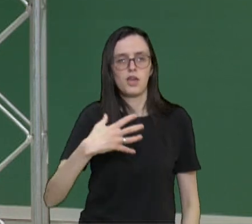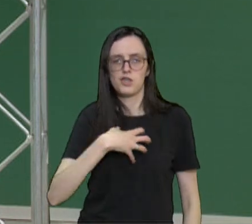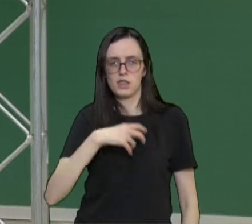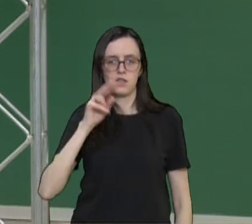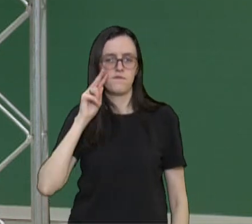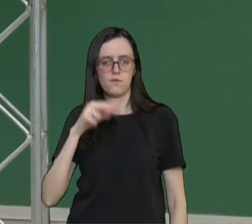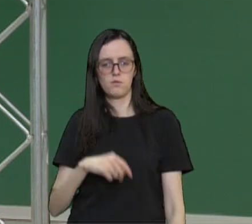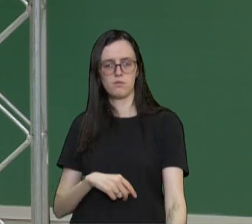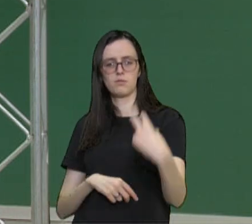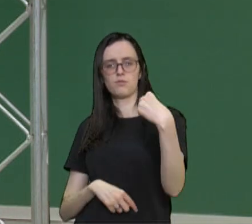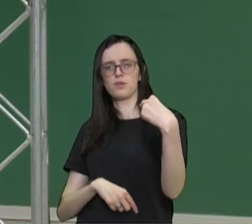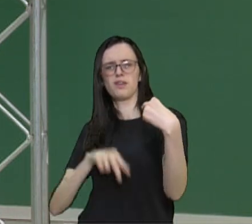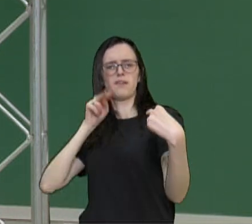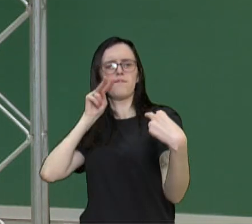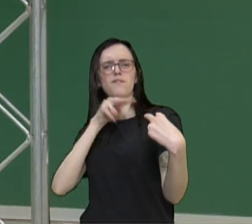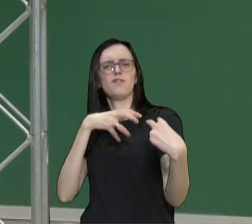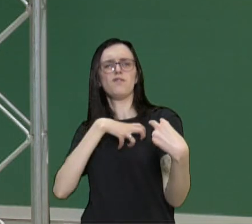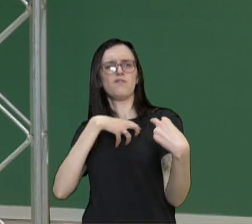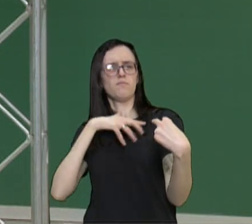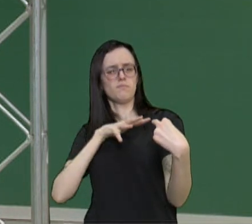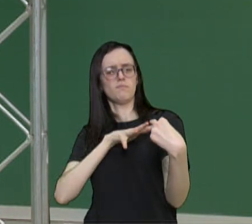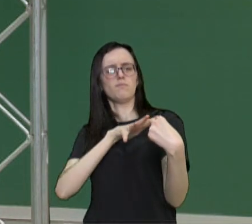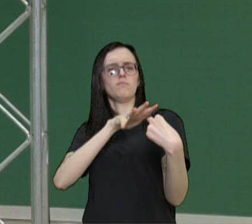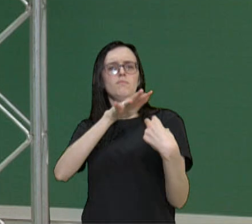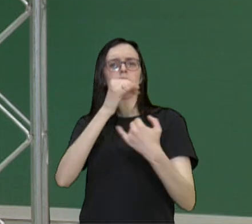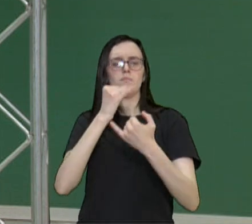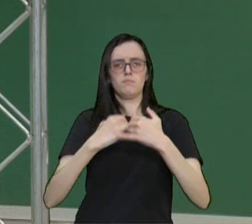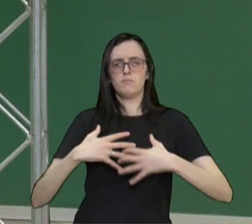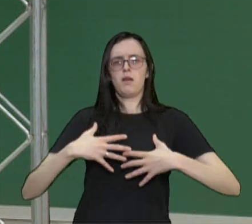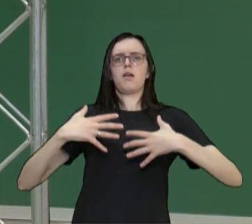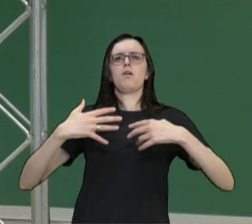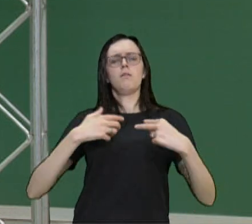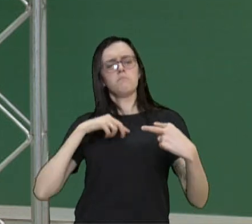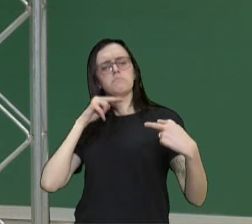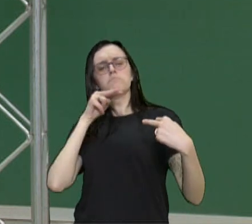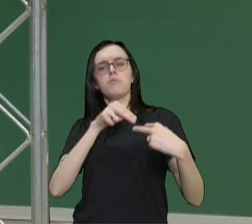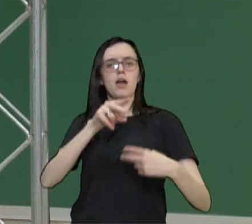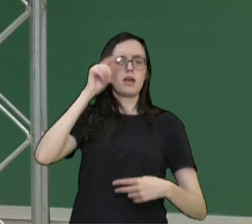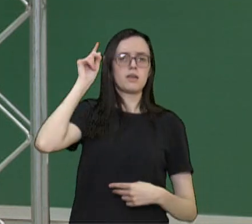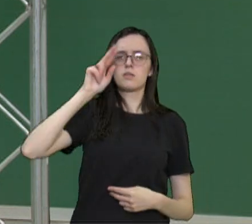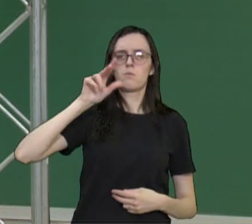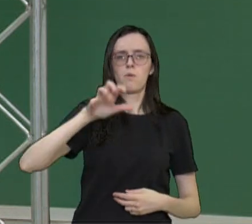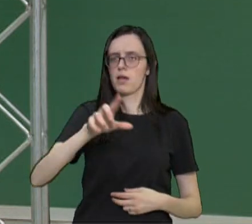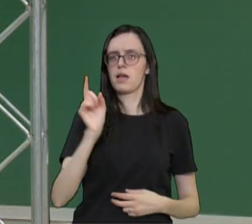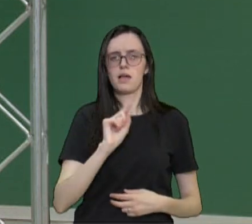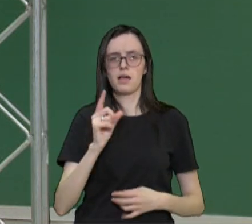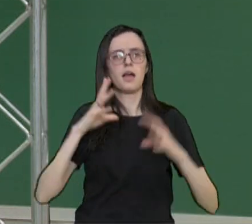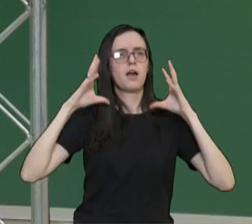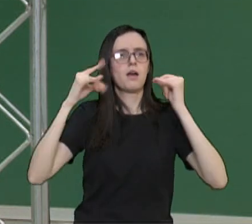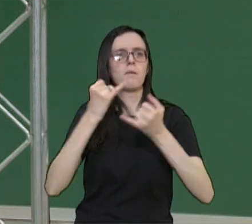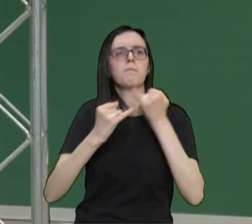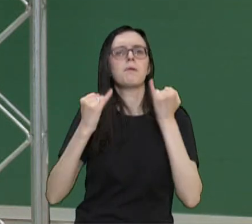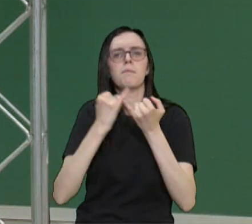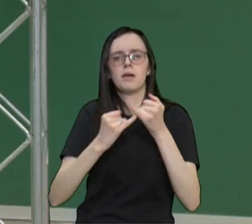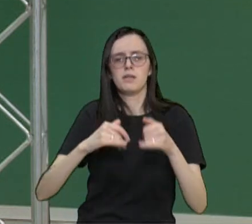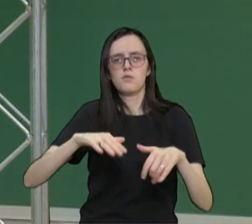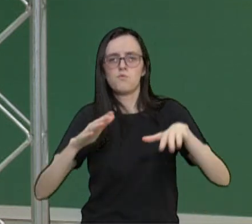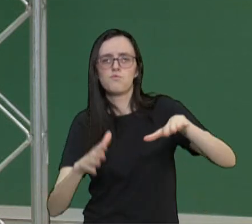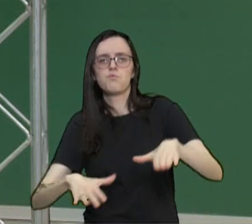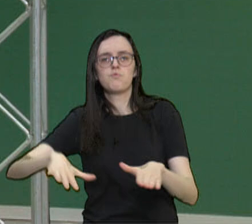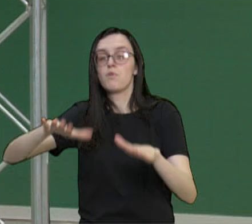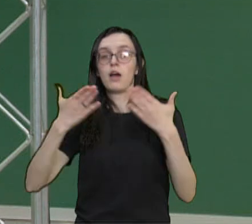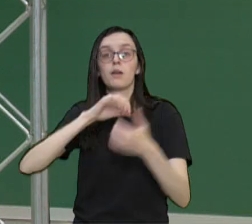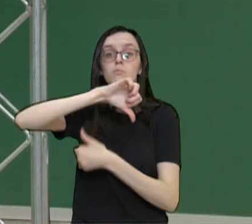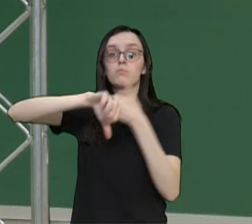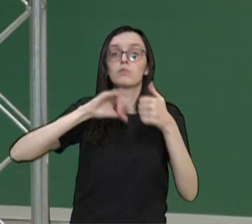que dá um volume ao corpo. Antigamente não era assim, as obras pareciam que estava tudo flutuando, tudo voando, né? Então